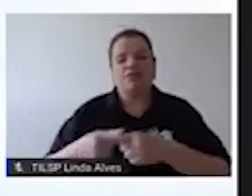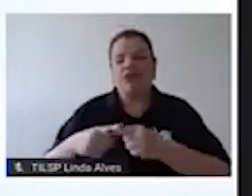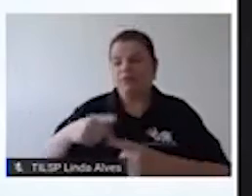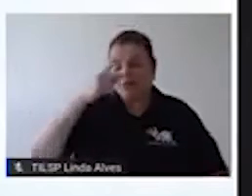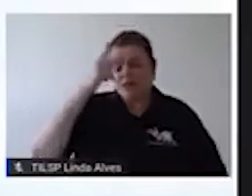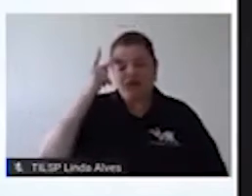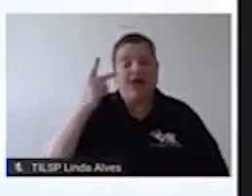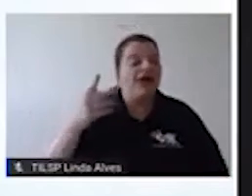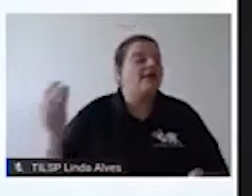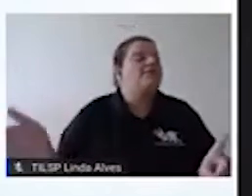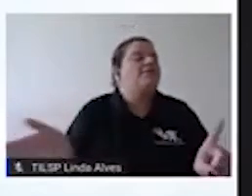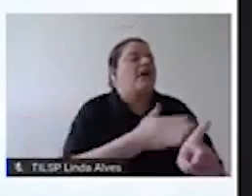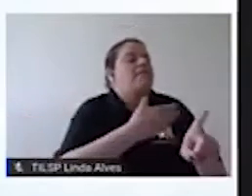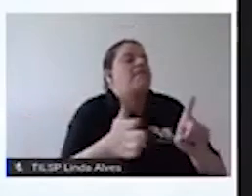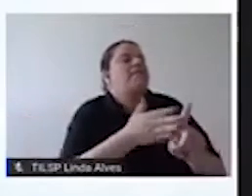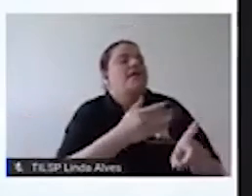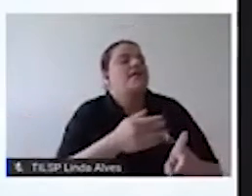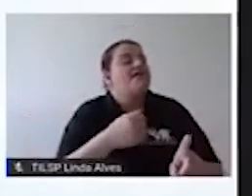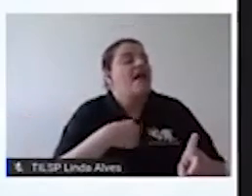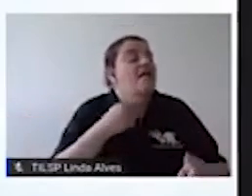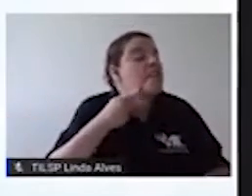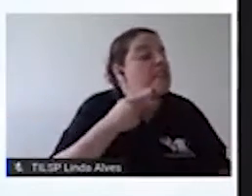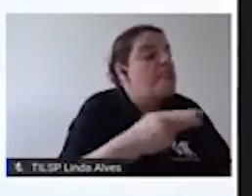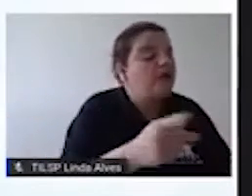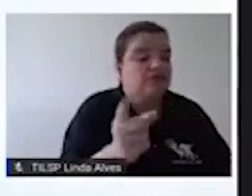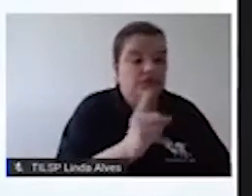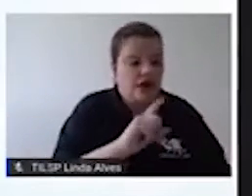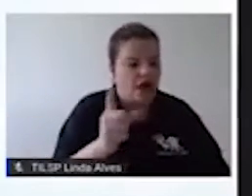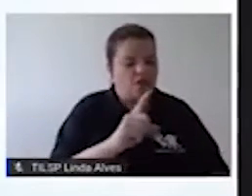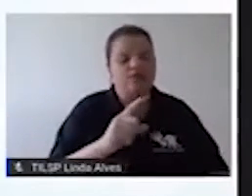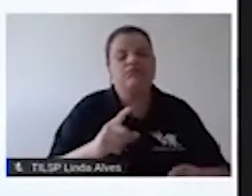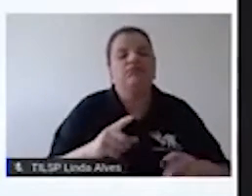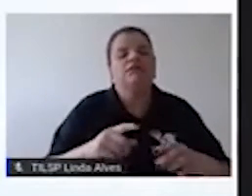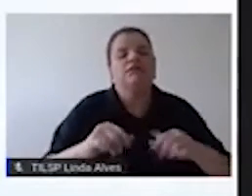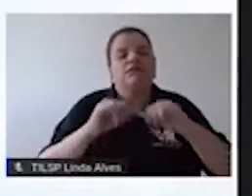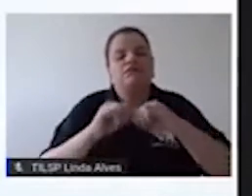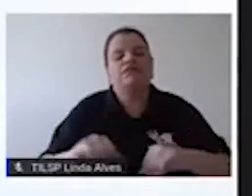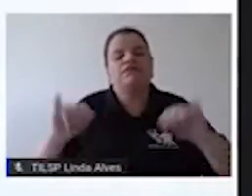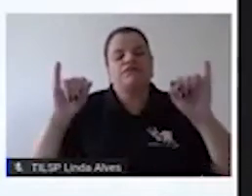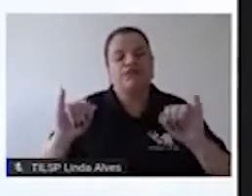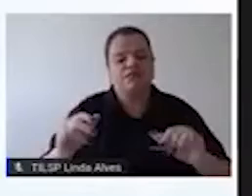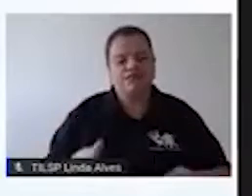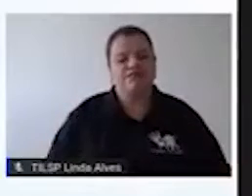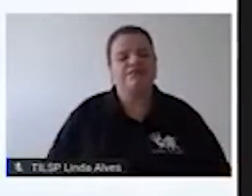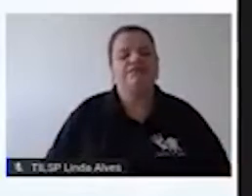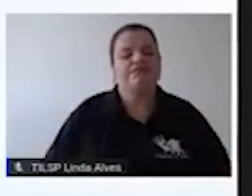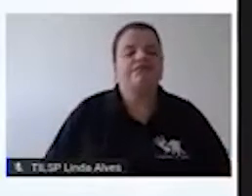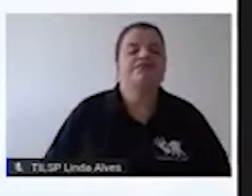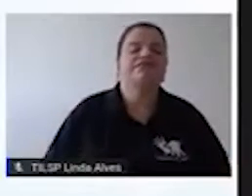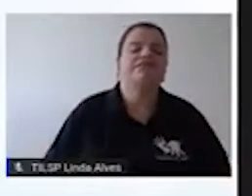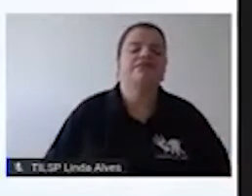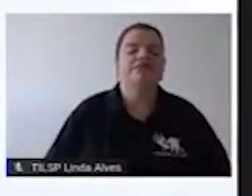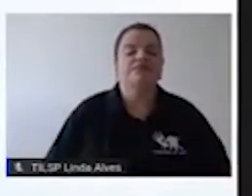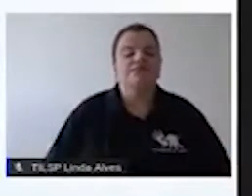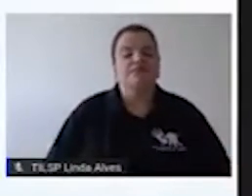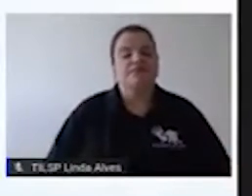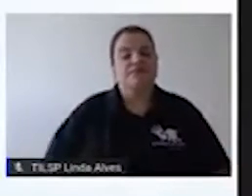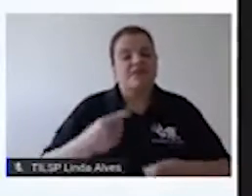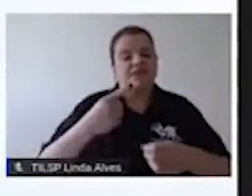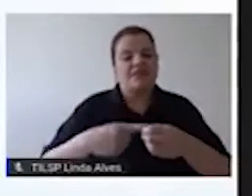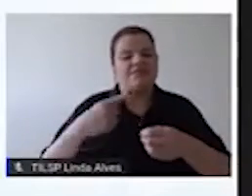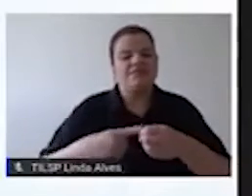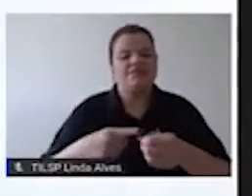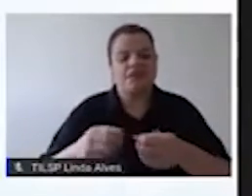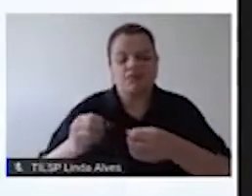não... mas ela é uma casa consorciada entre o CIOeste, que é um consórcio entre 8 municípios que tem